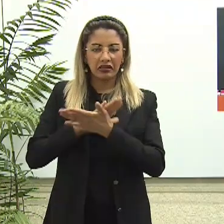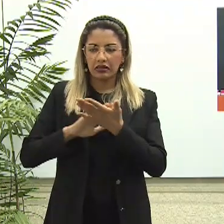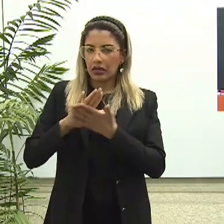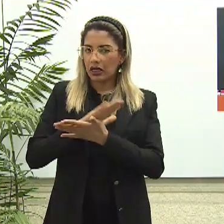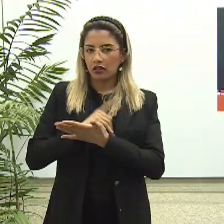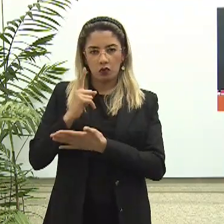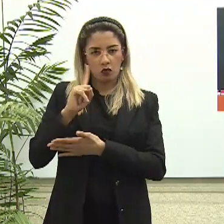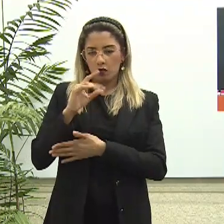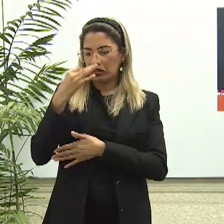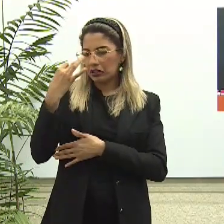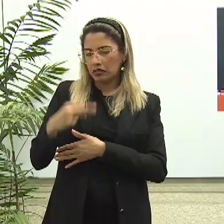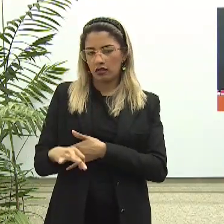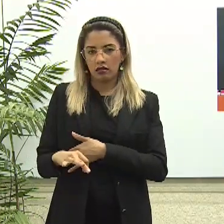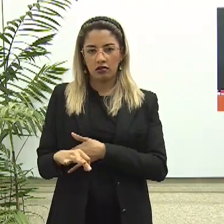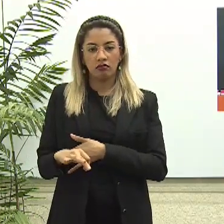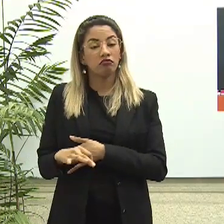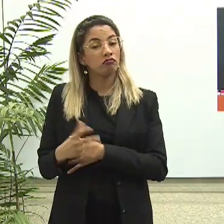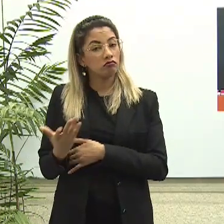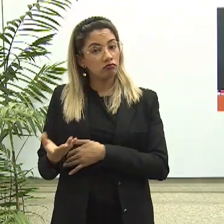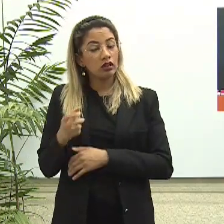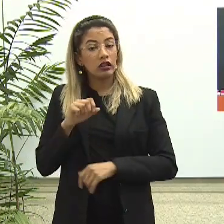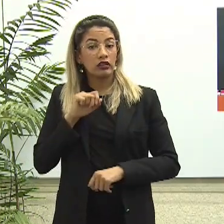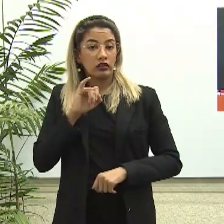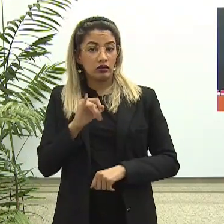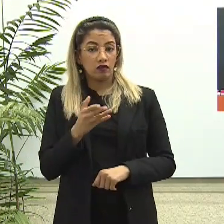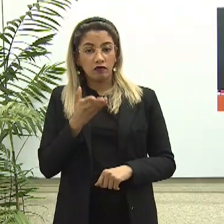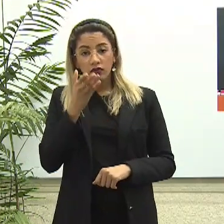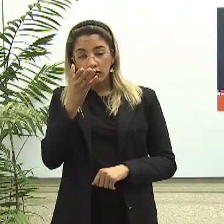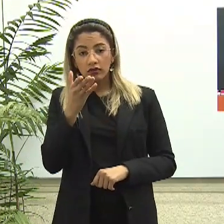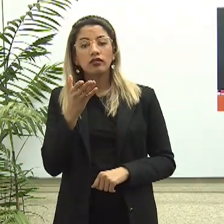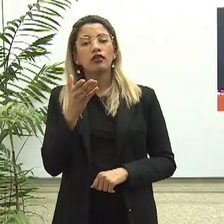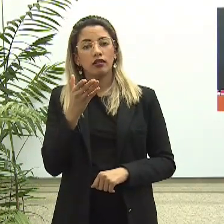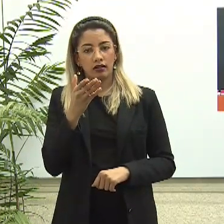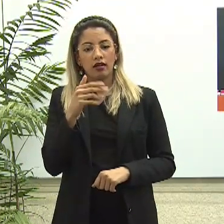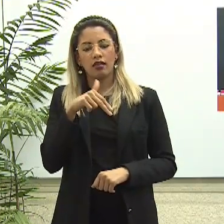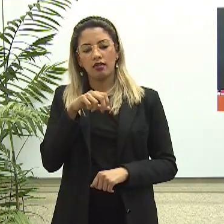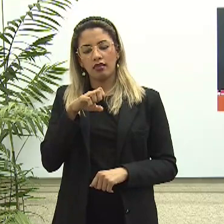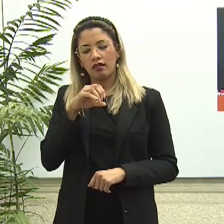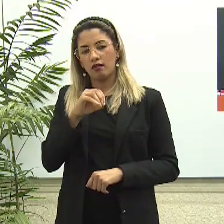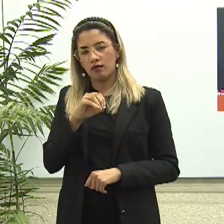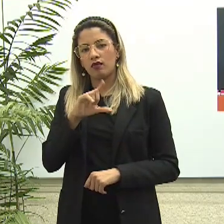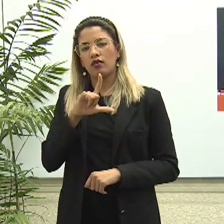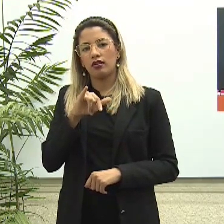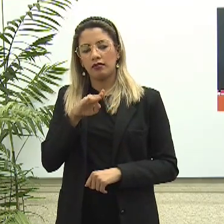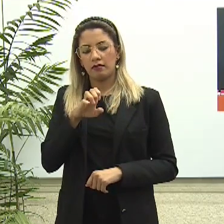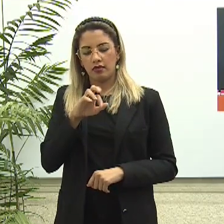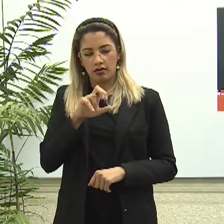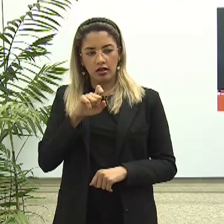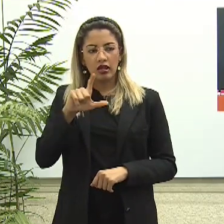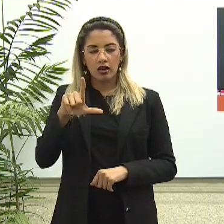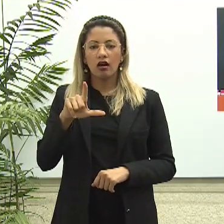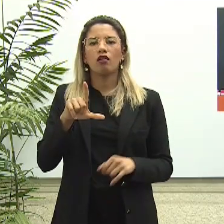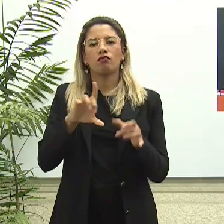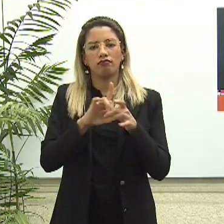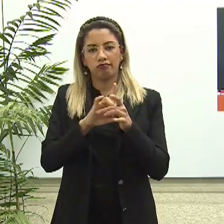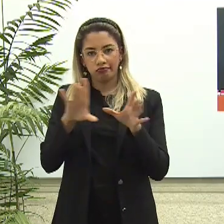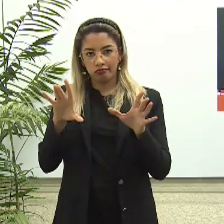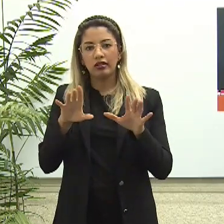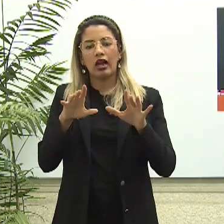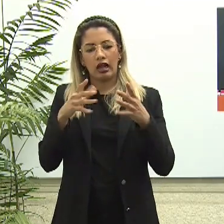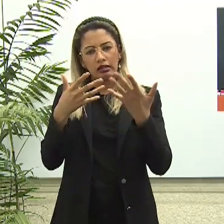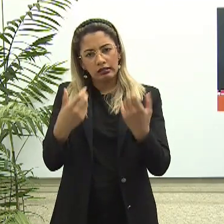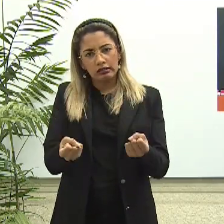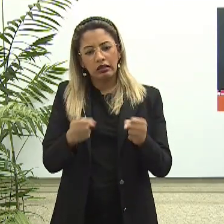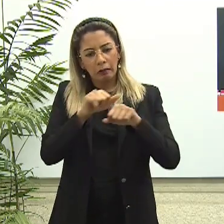desenvolver nada então se você comungar a doutrina neoliberal Então eu queria dizer que aí